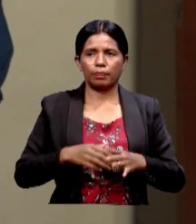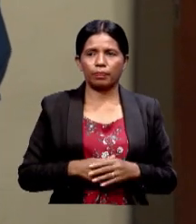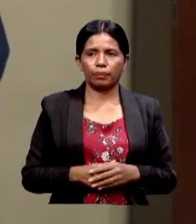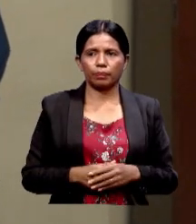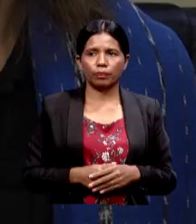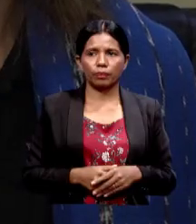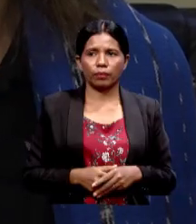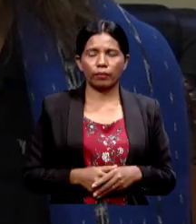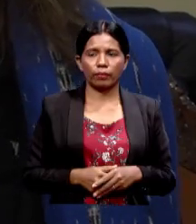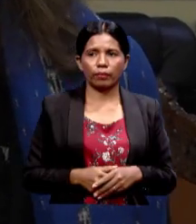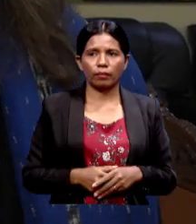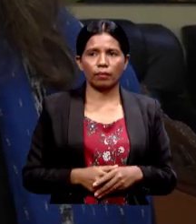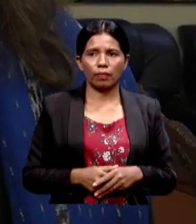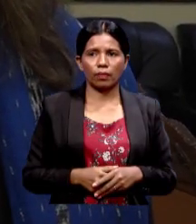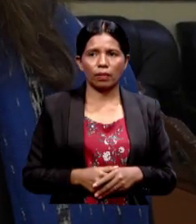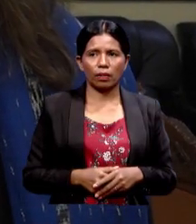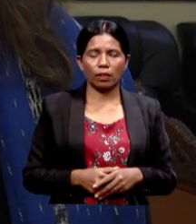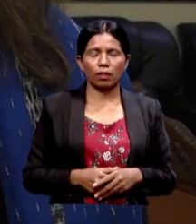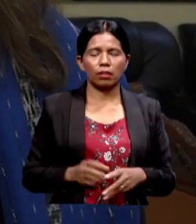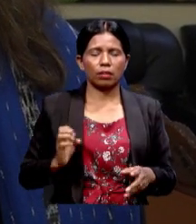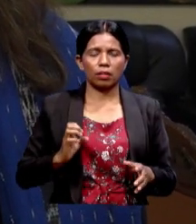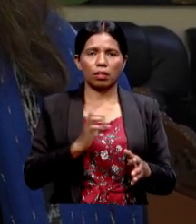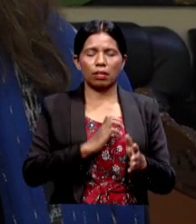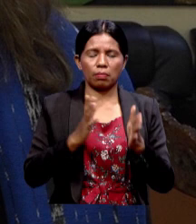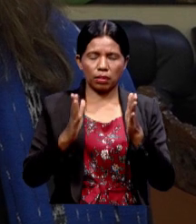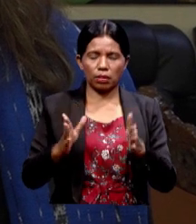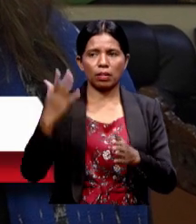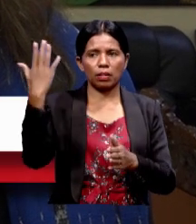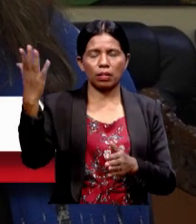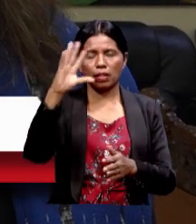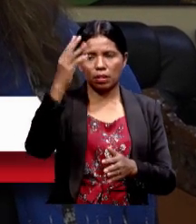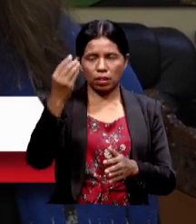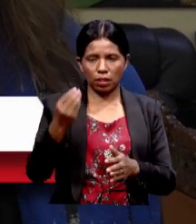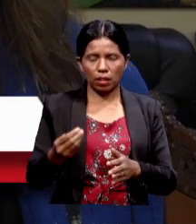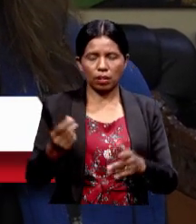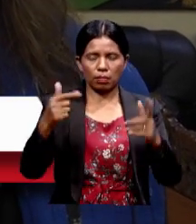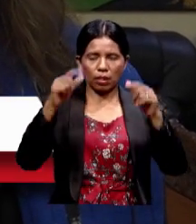Canadá embaixadora e a Jacarta, mas Mai Timor, nada Nádia,